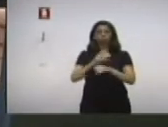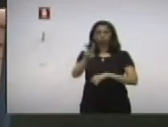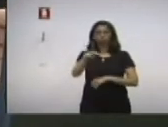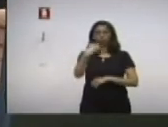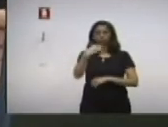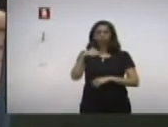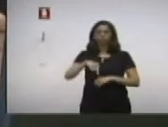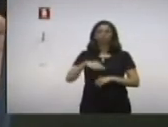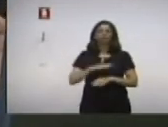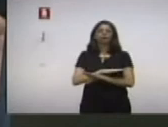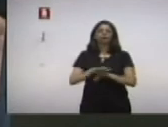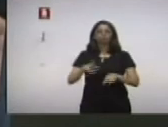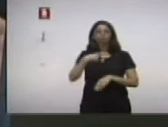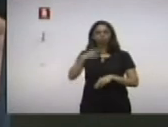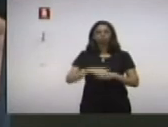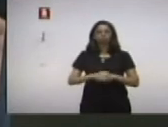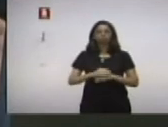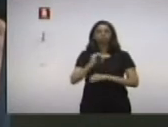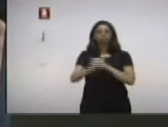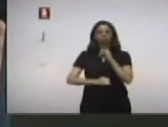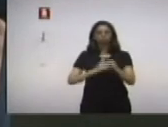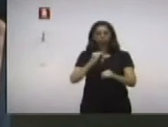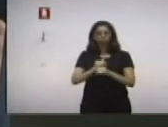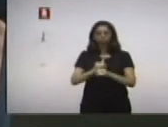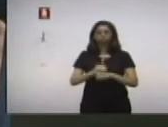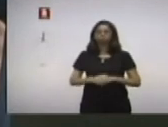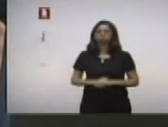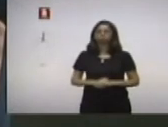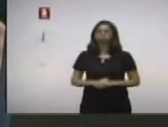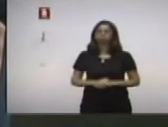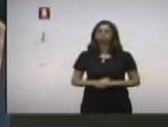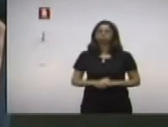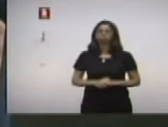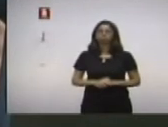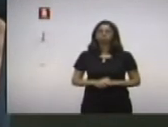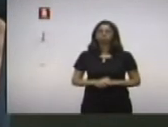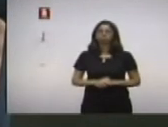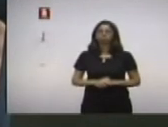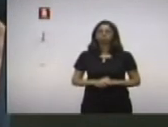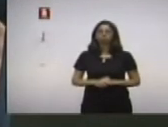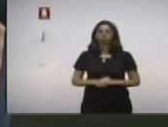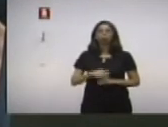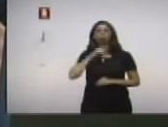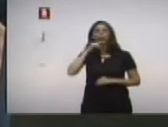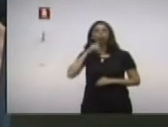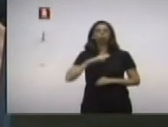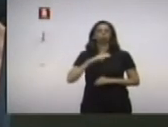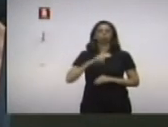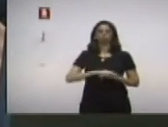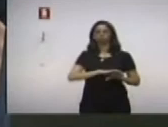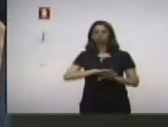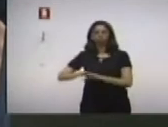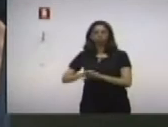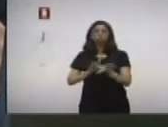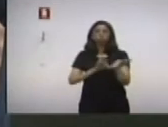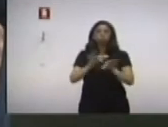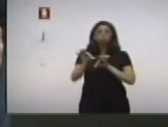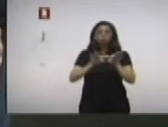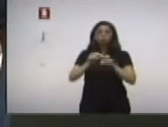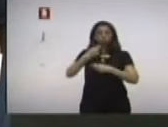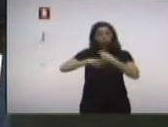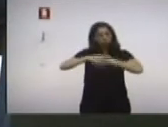a gente aqui acaba né E mesmo pessoal do plenário só recapitulando o alguns projectos de reorganização administrativa